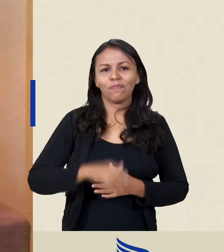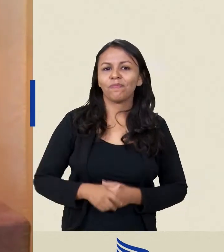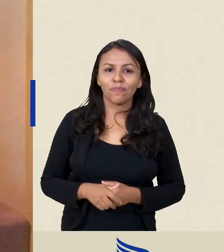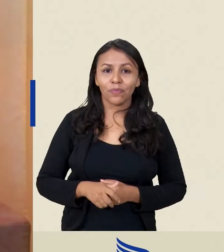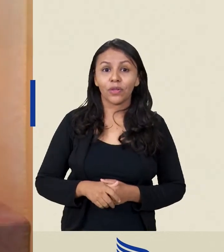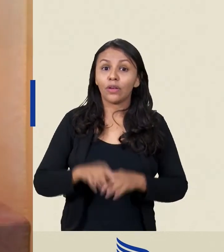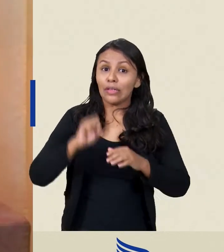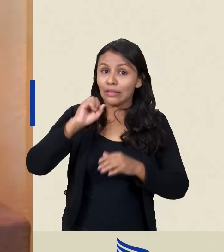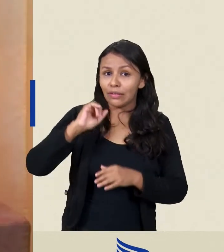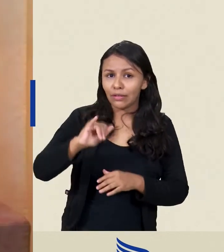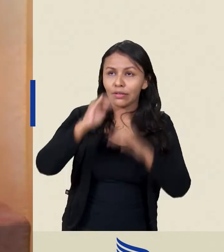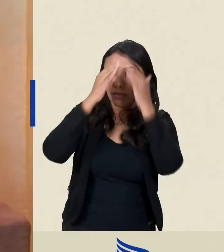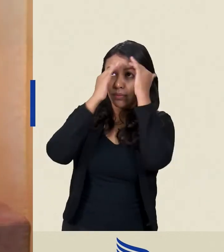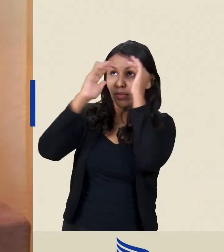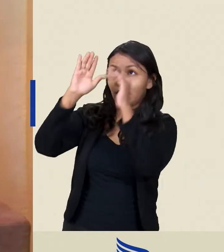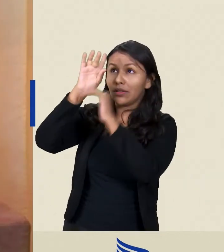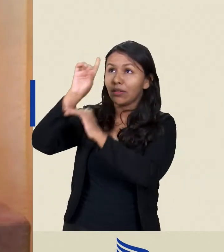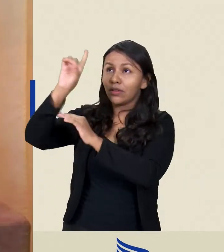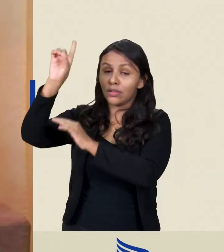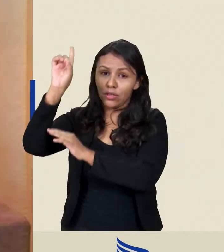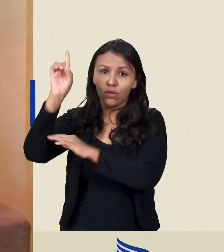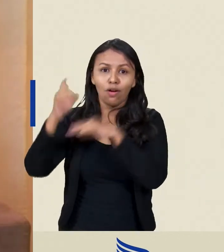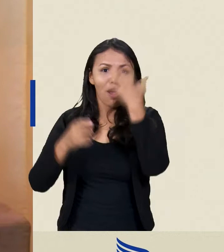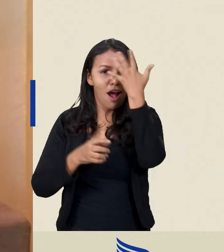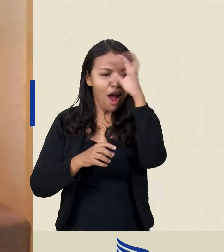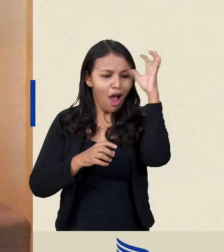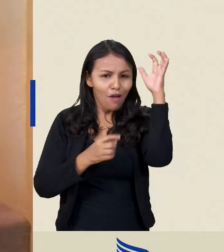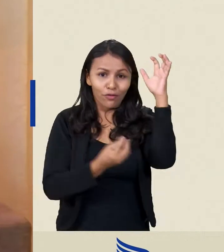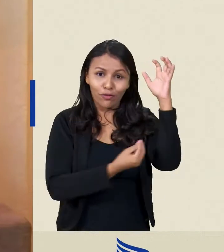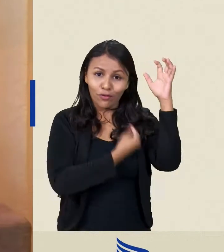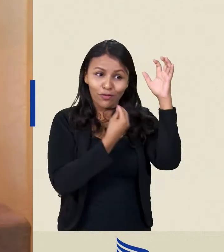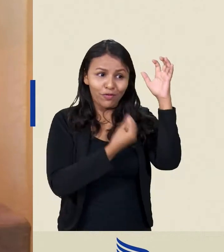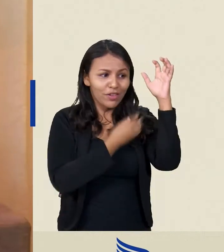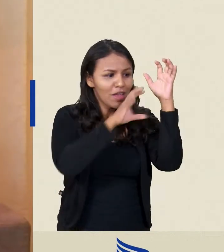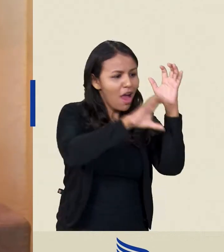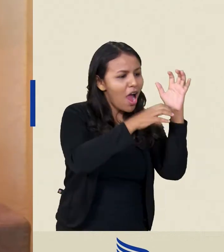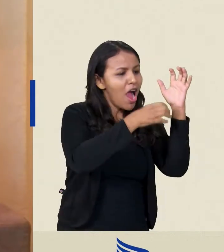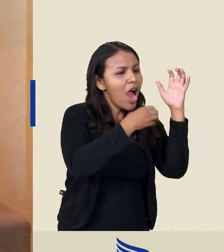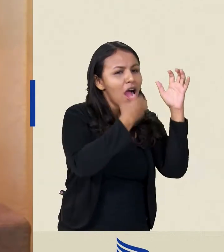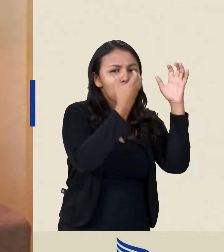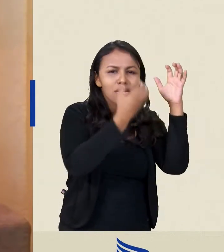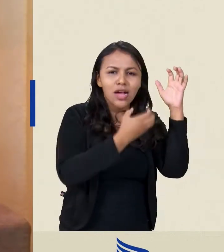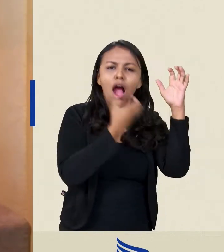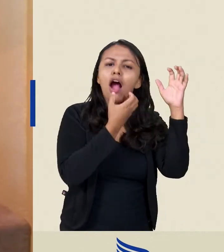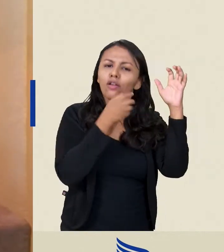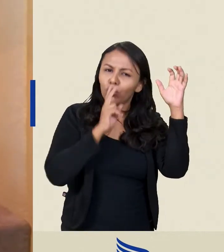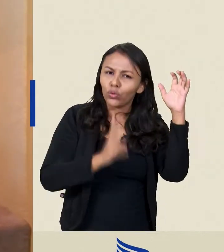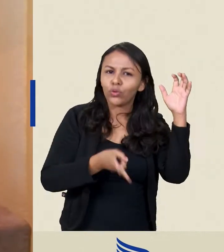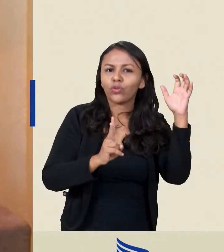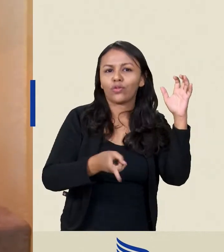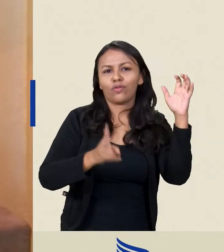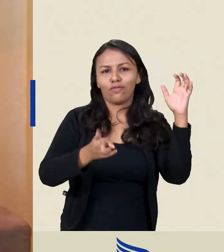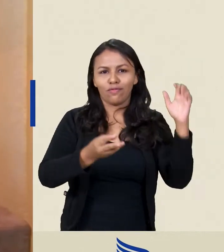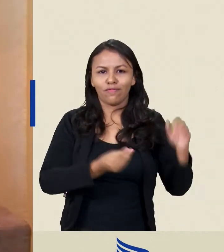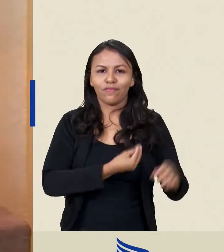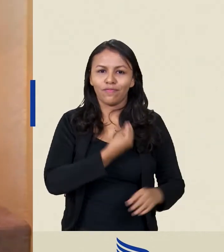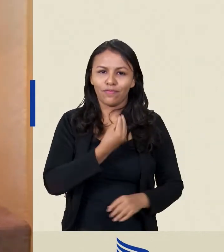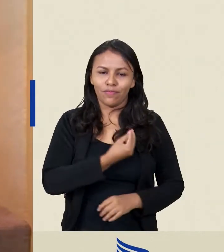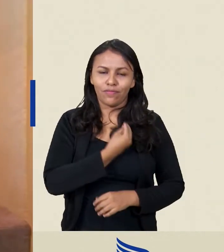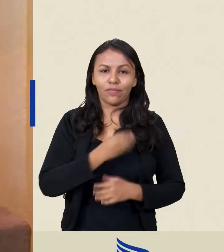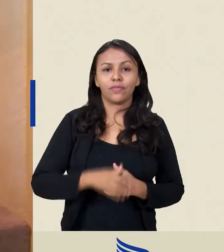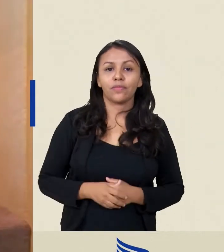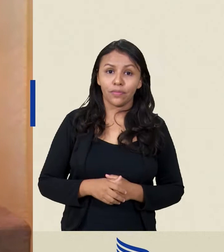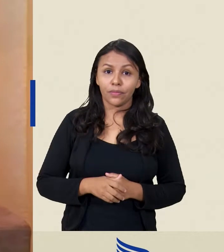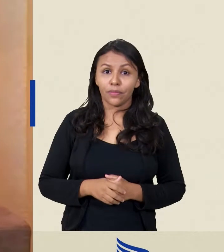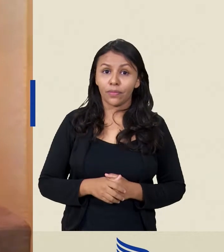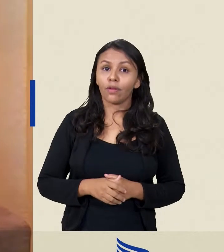pela obediência a Deus e o comer da árvore da vida, poderia ele perpetuar a sua existência. Isto